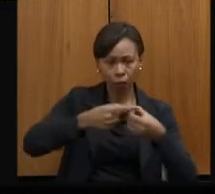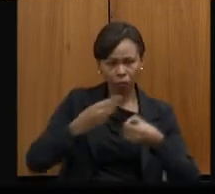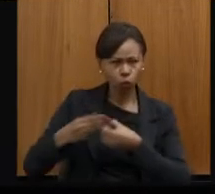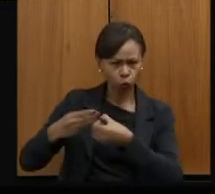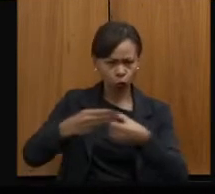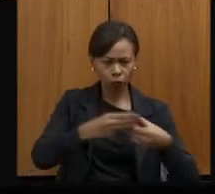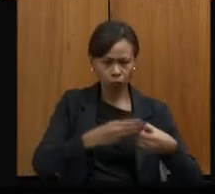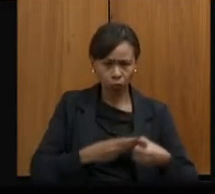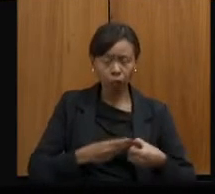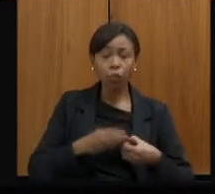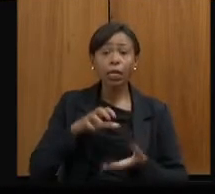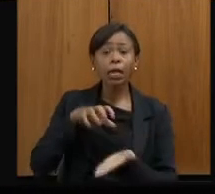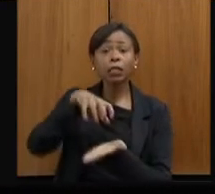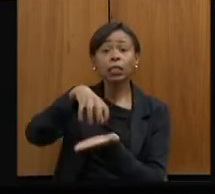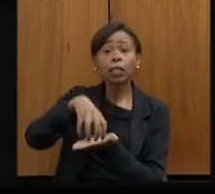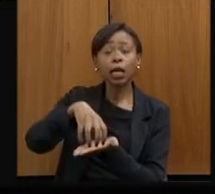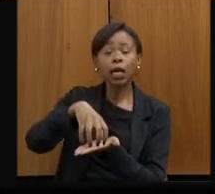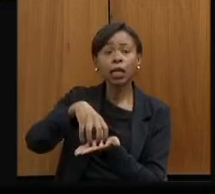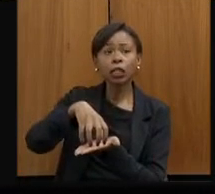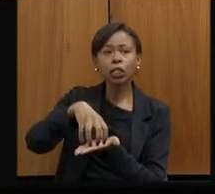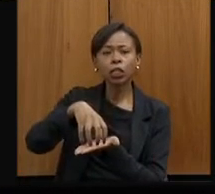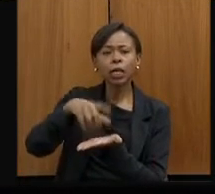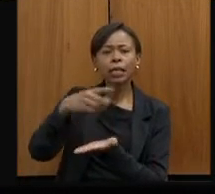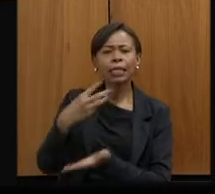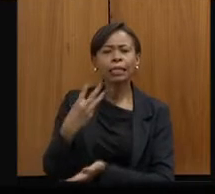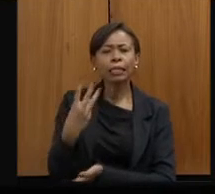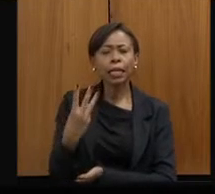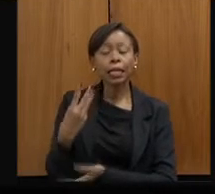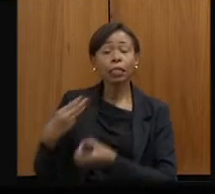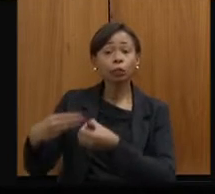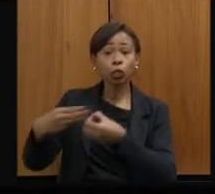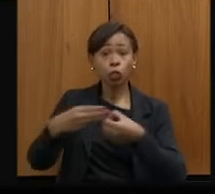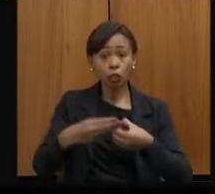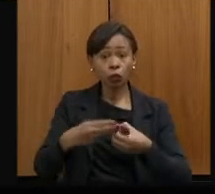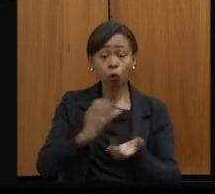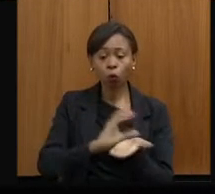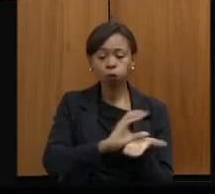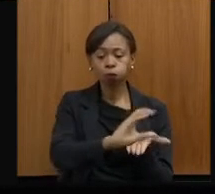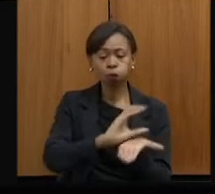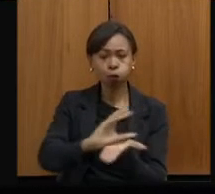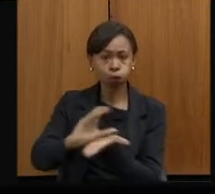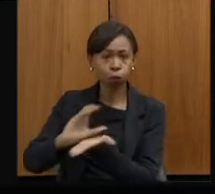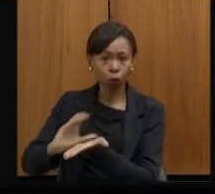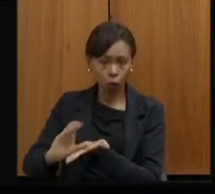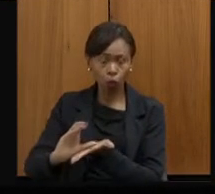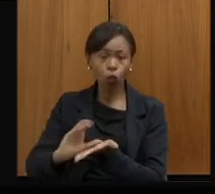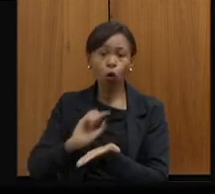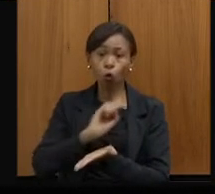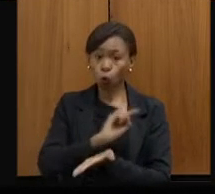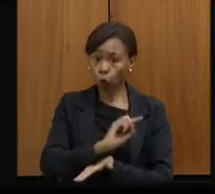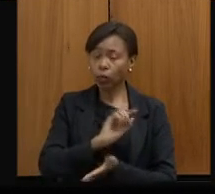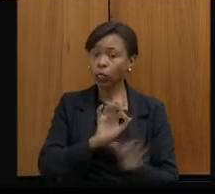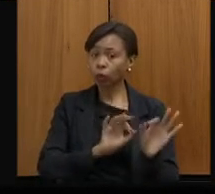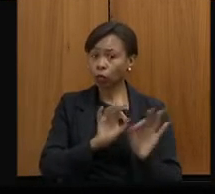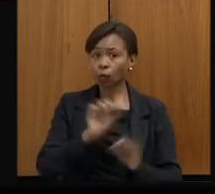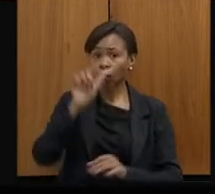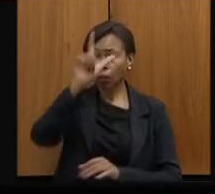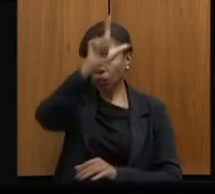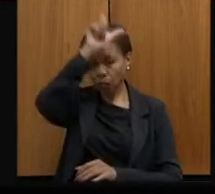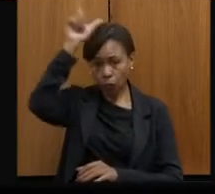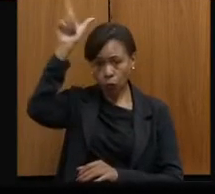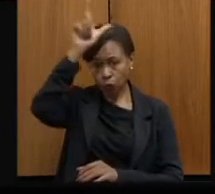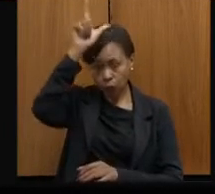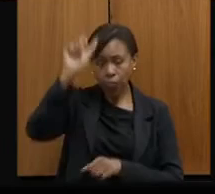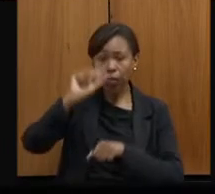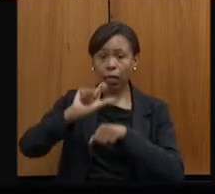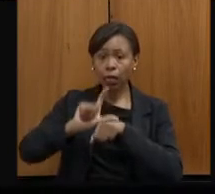identificação foram três municípios beneficiados com recursos do programa Minas Reúbe, Santa Luzia, Lagoa Santa